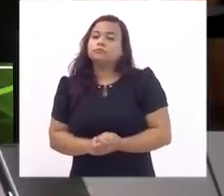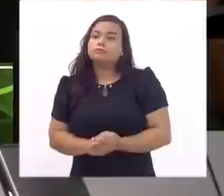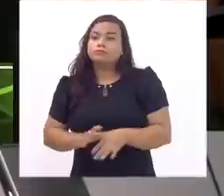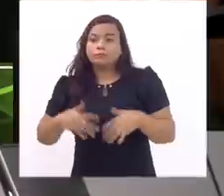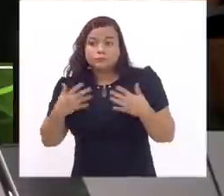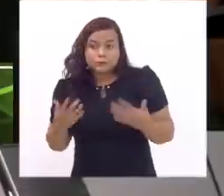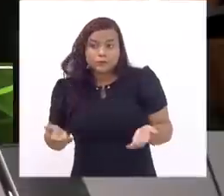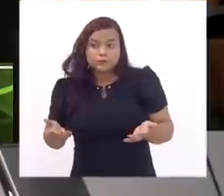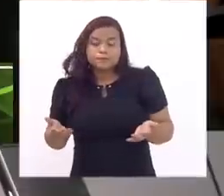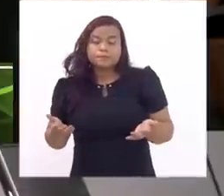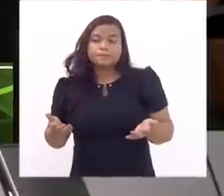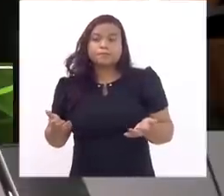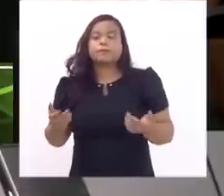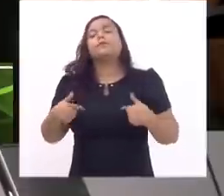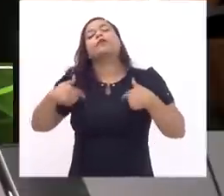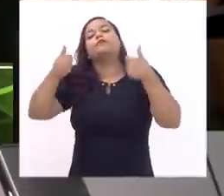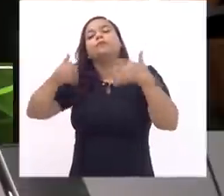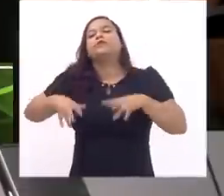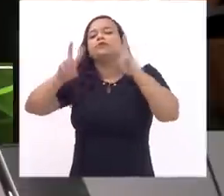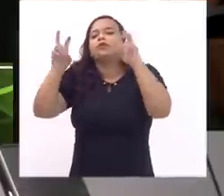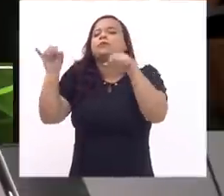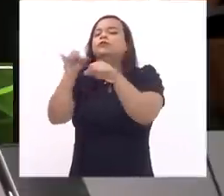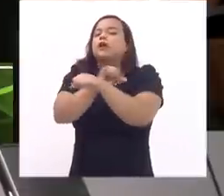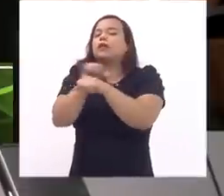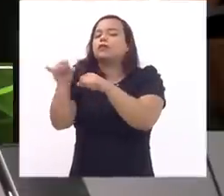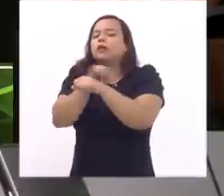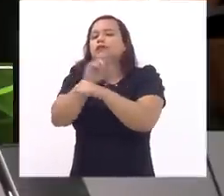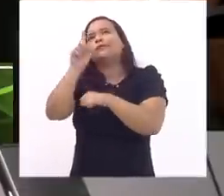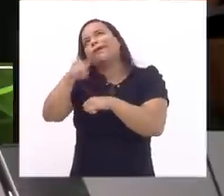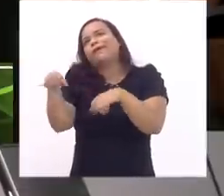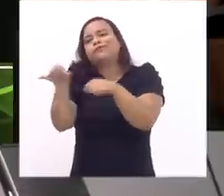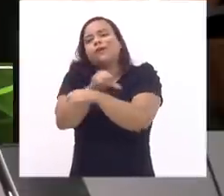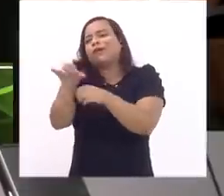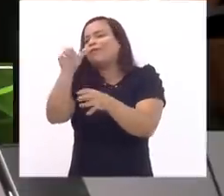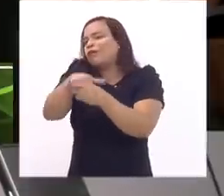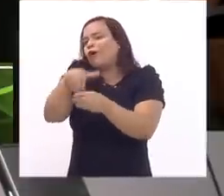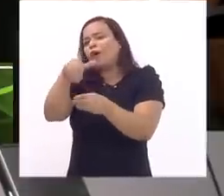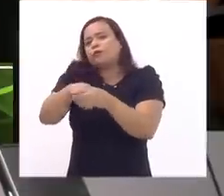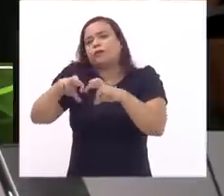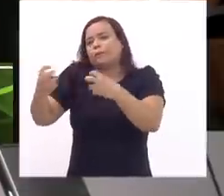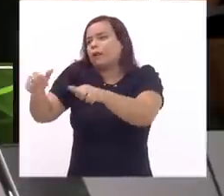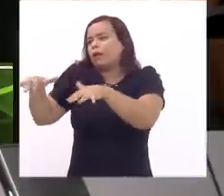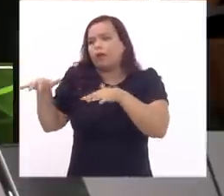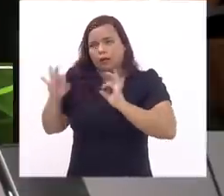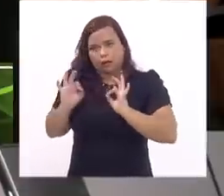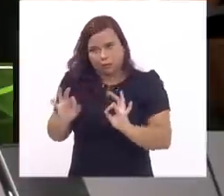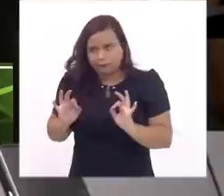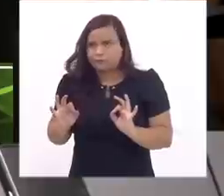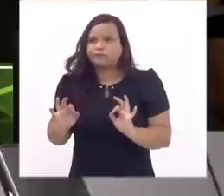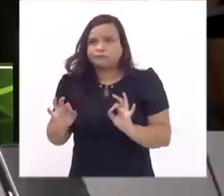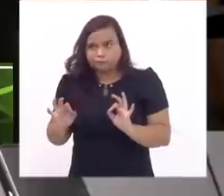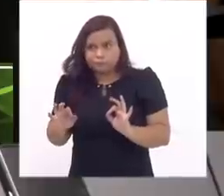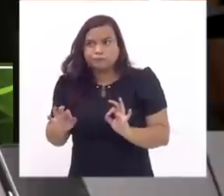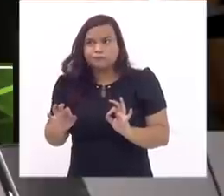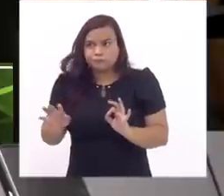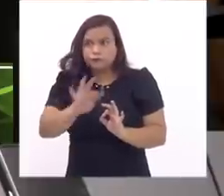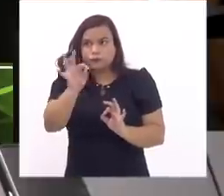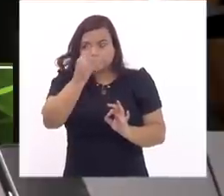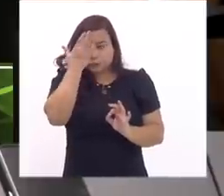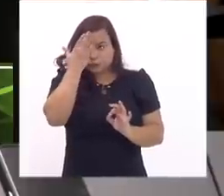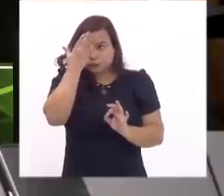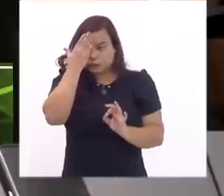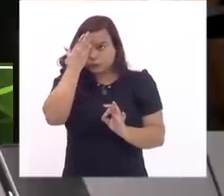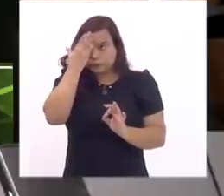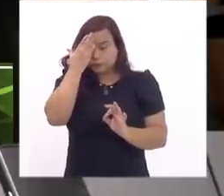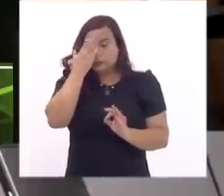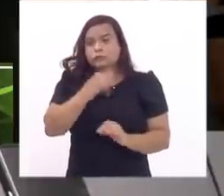E, quando eu falei ali estratégia, foi estratégia de votação em plenário. Ninguém desconhece que Gustavo Schmidt